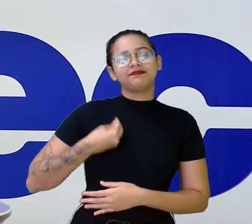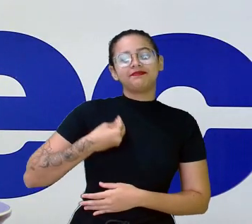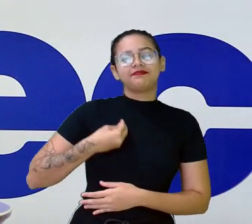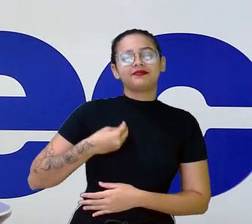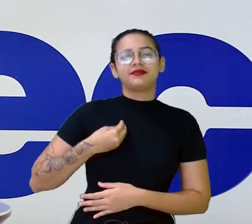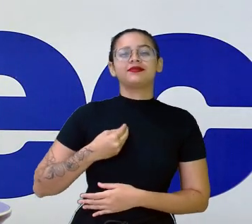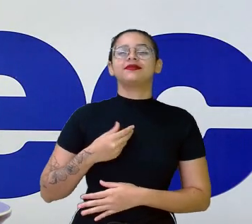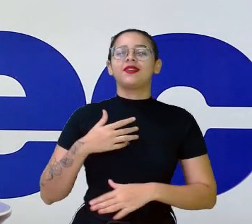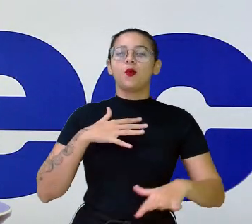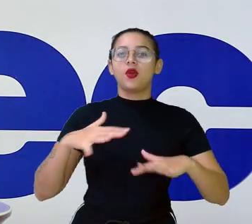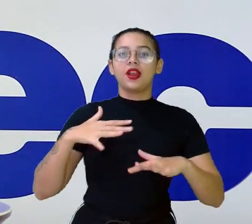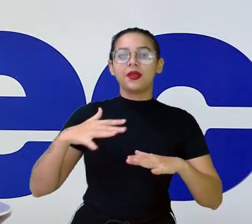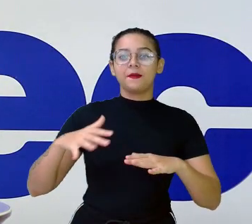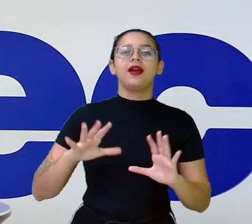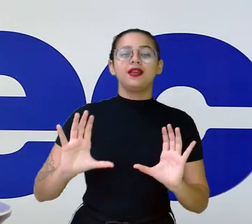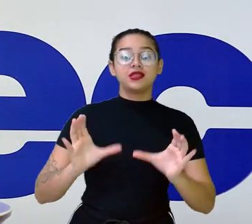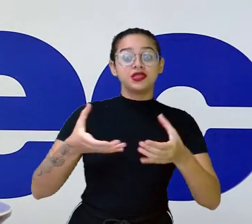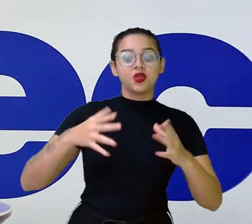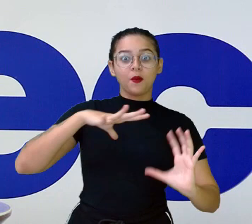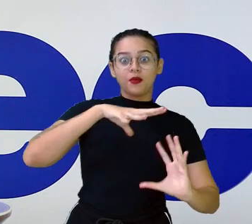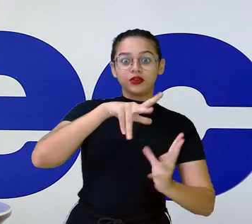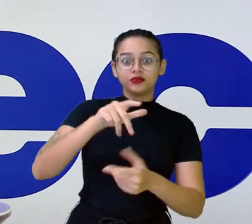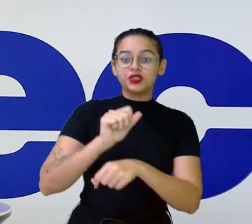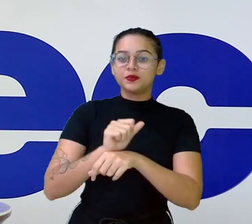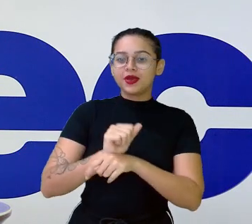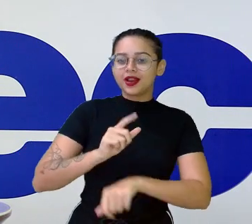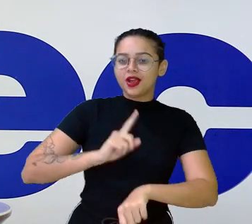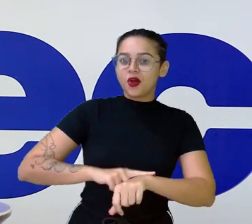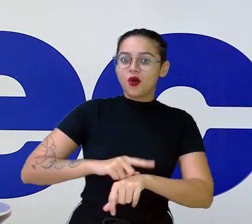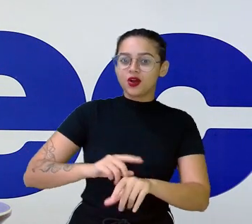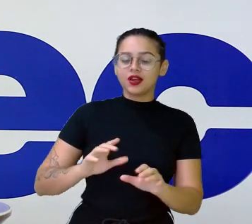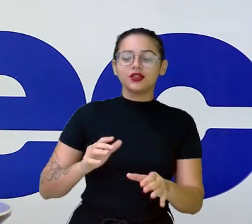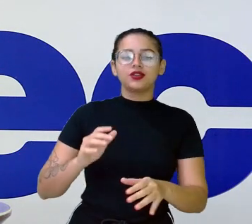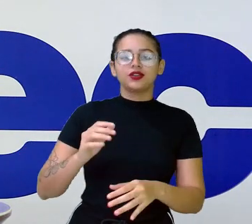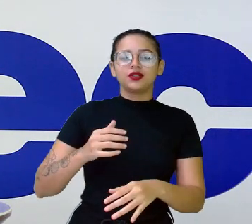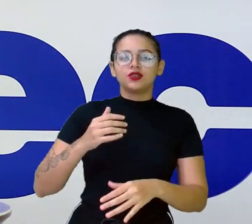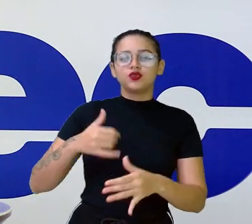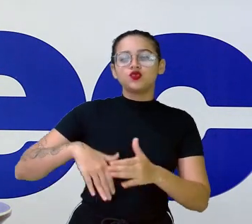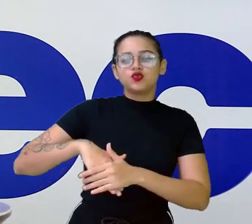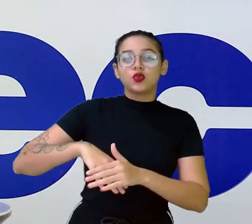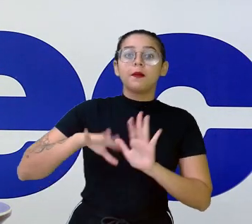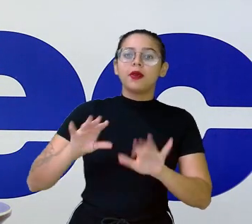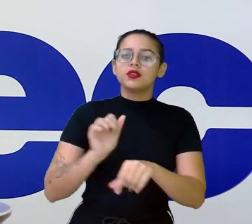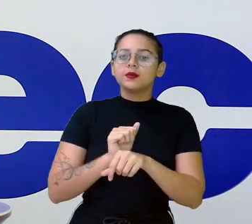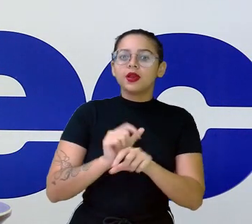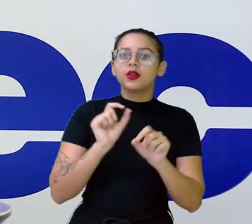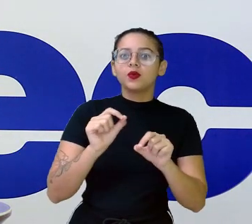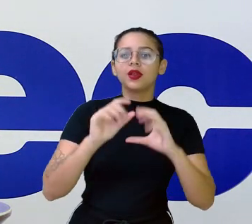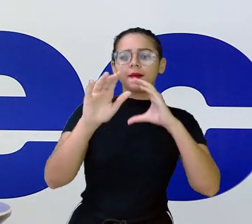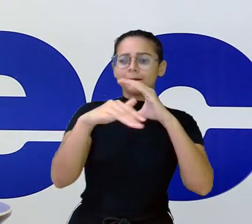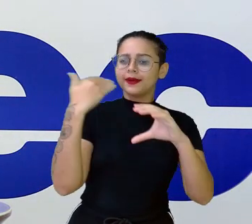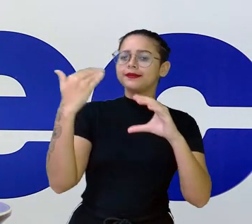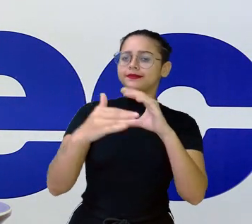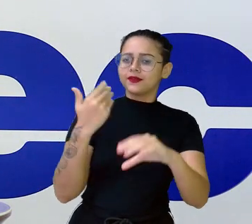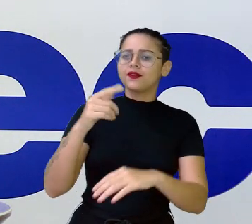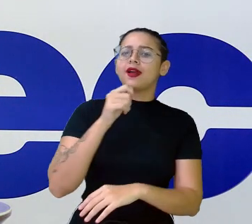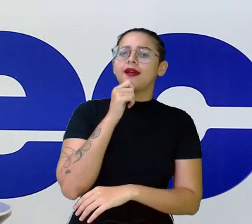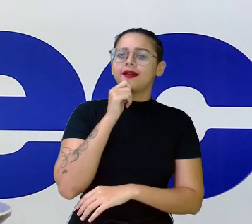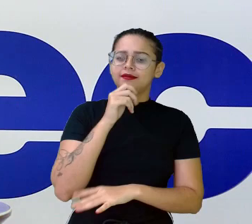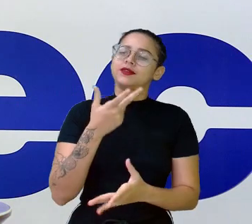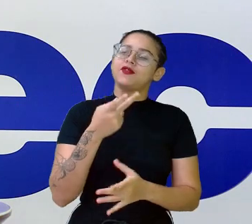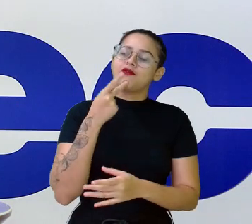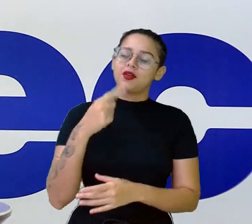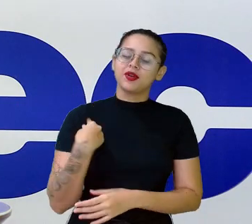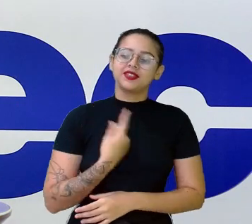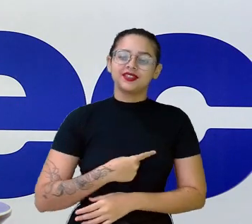já no clima de Copa, já aguardando a hora do jogo, mas aqui também esperando primeiramente as mensagens que vocês irão enviar. Então, fala